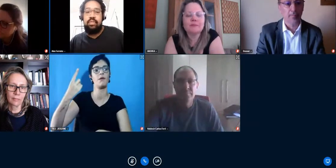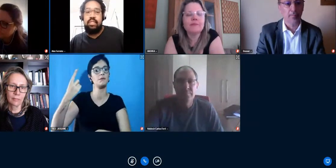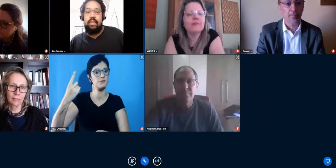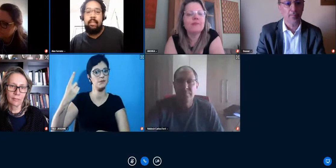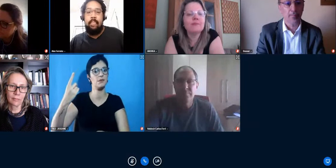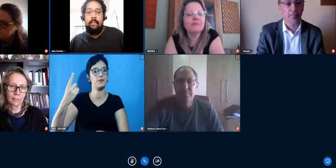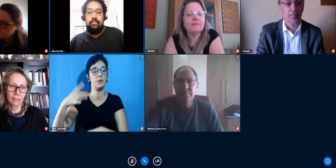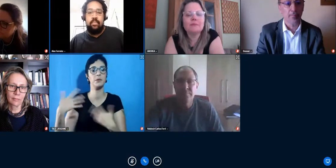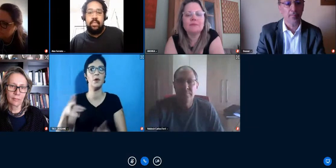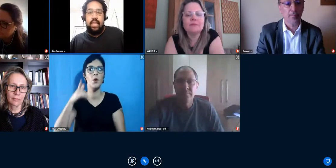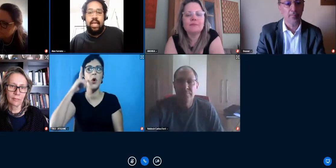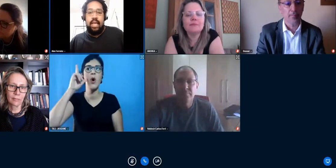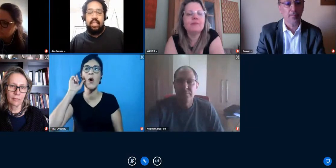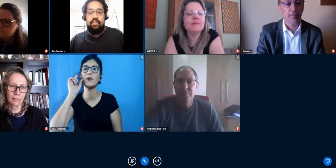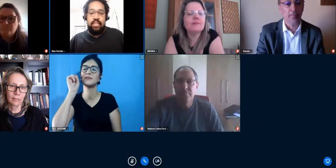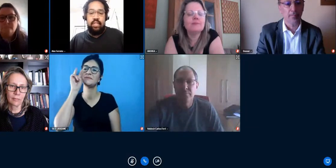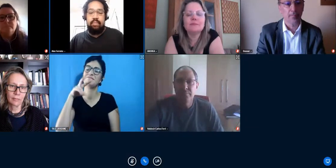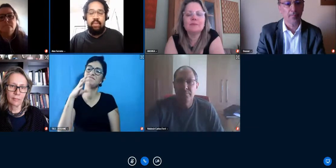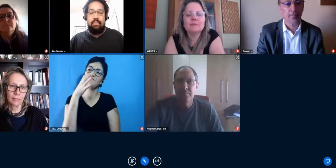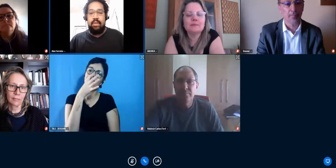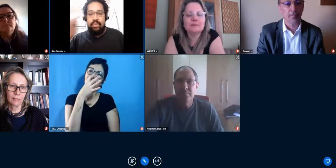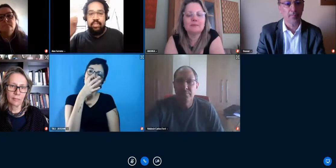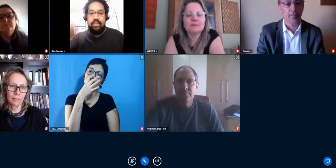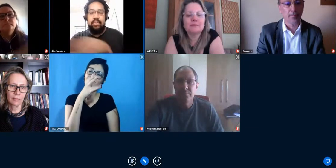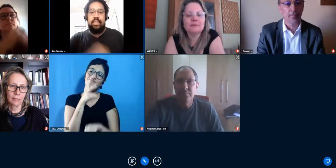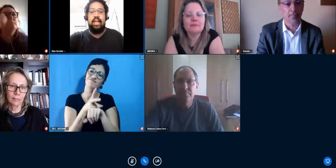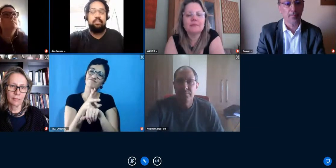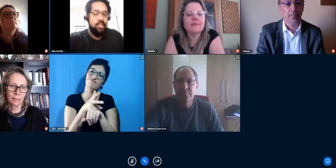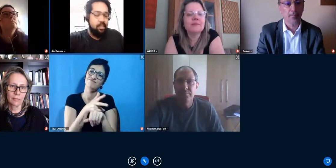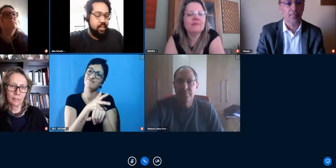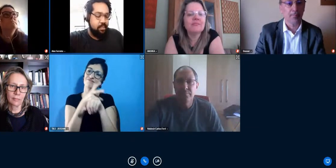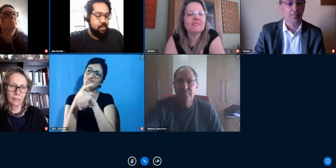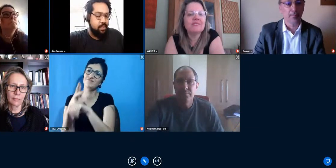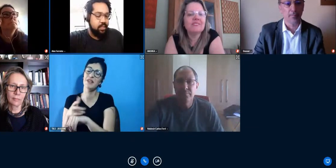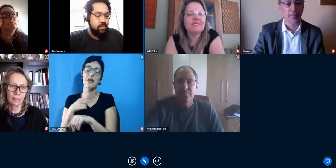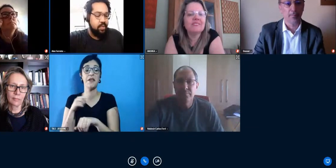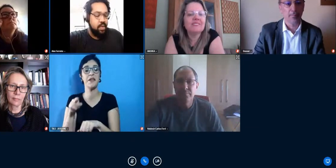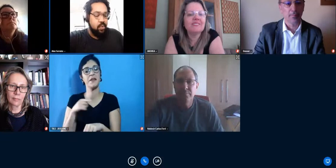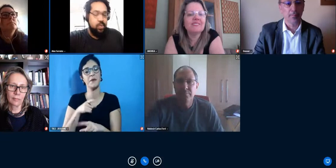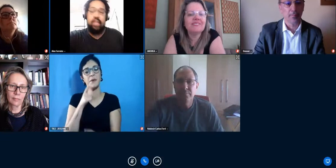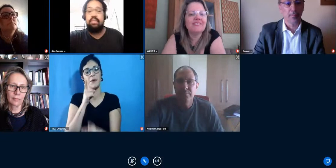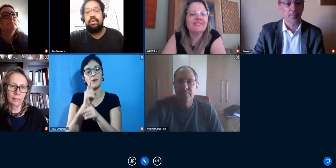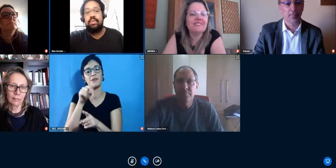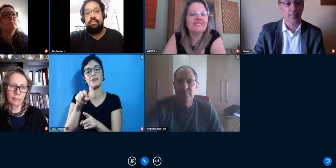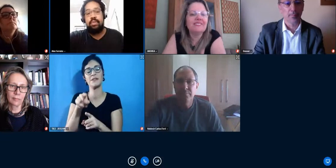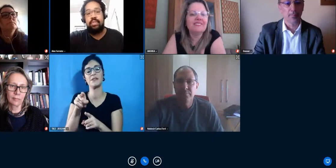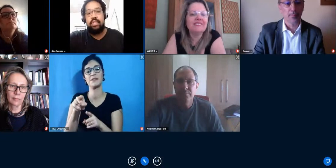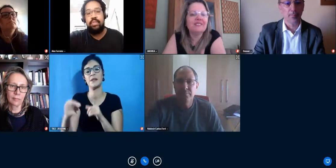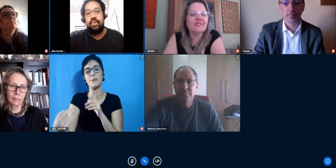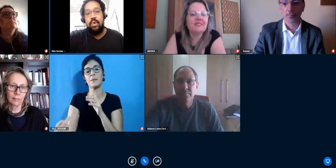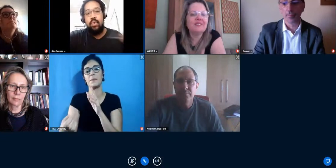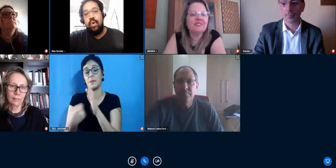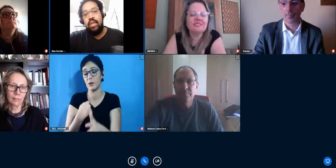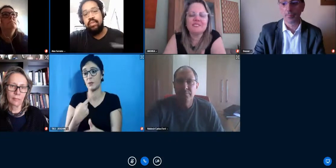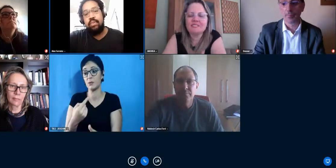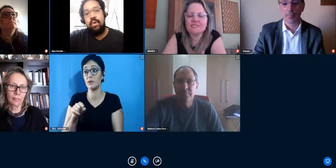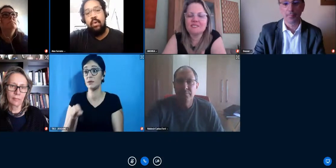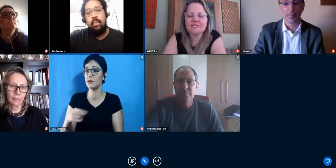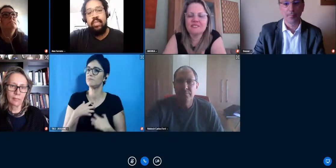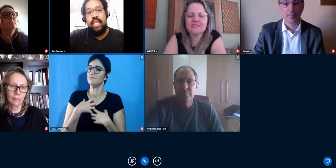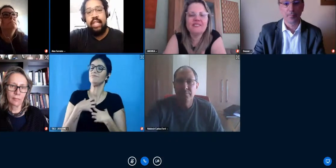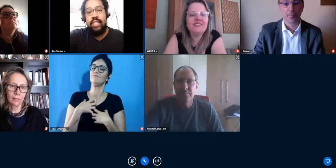vídeo ontem, talvez seria o melhor momento onde eu encontrei a resposta para essa pergunta sua. O que que me trouxe? Me trouxe isso. O quanto